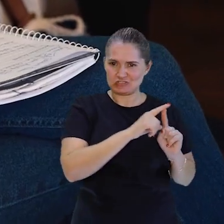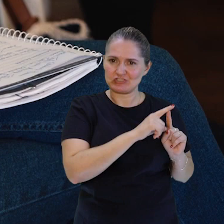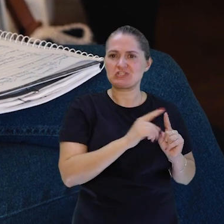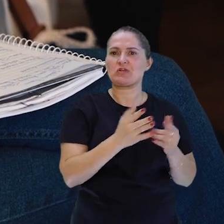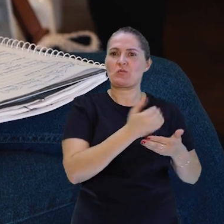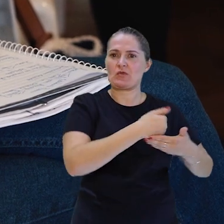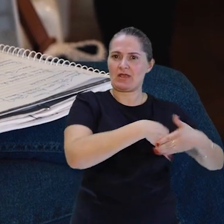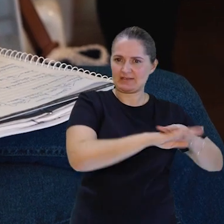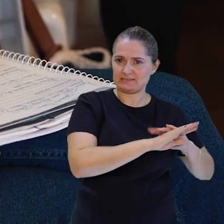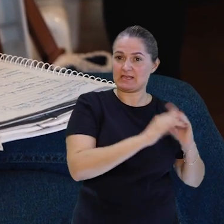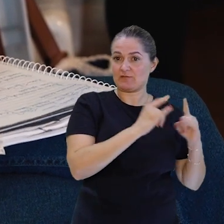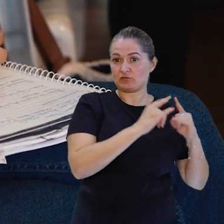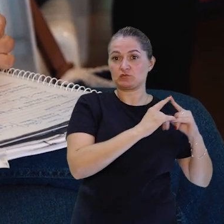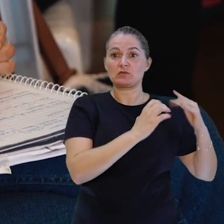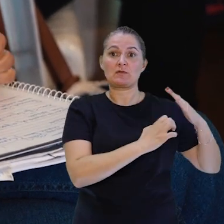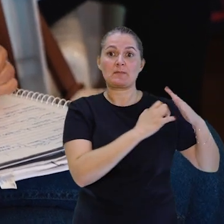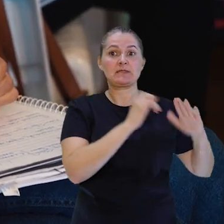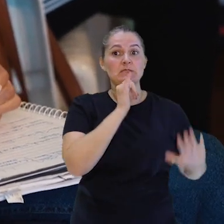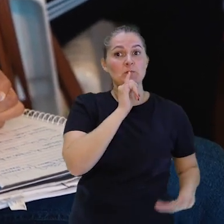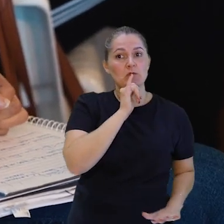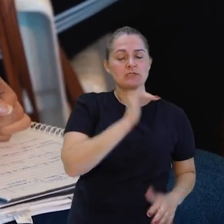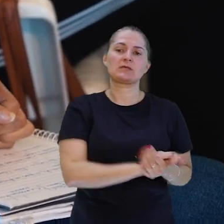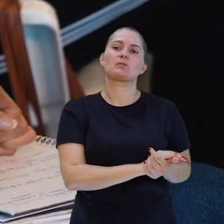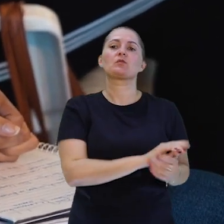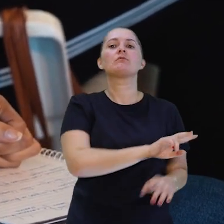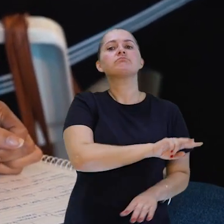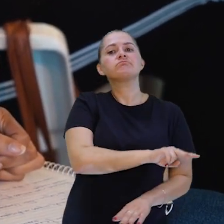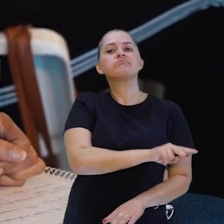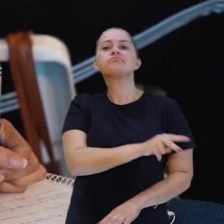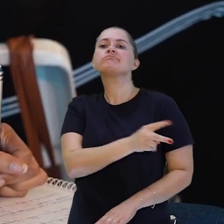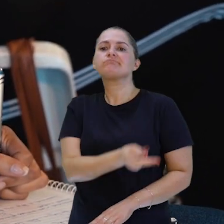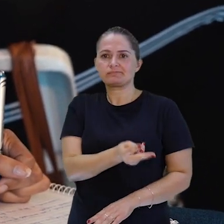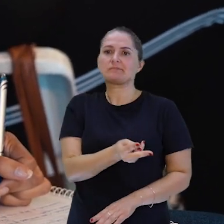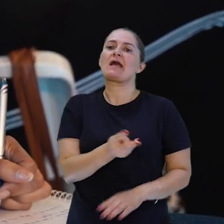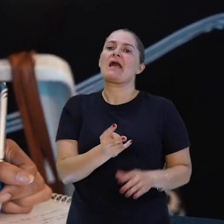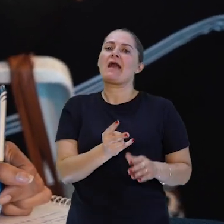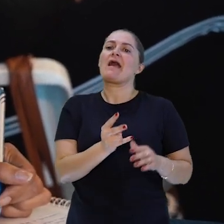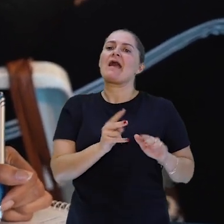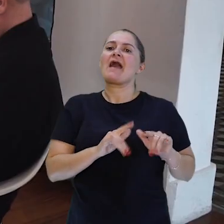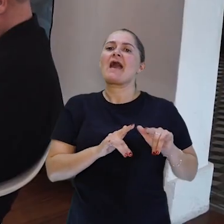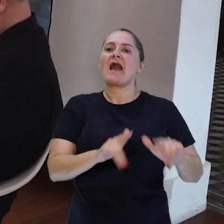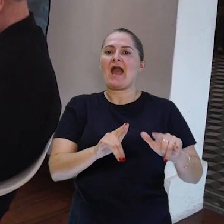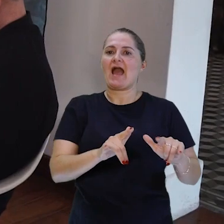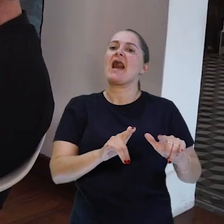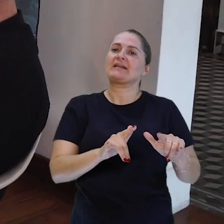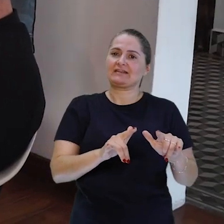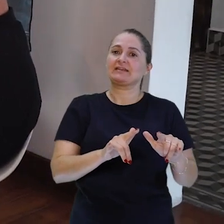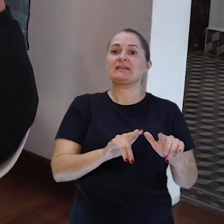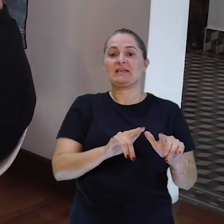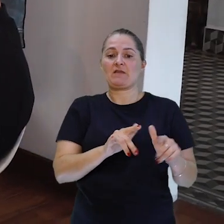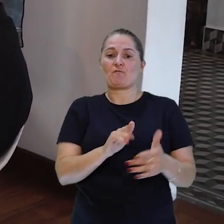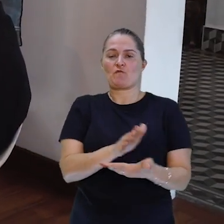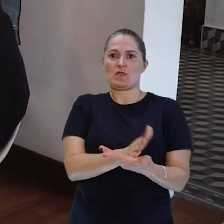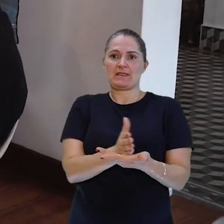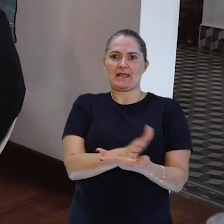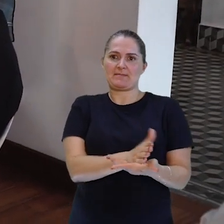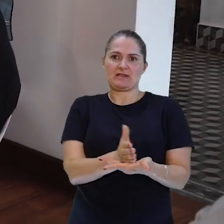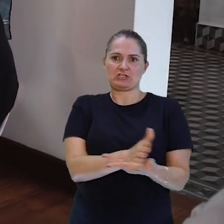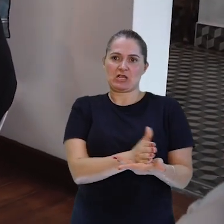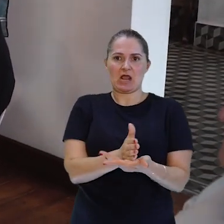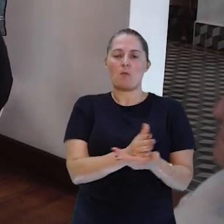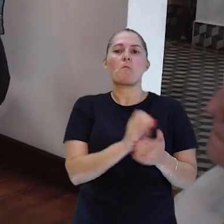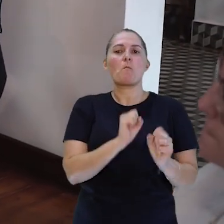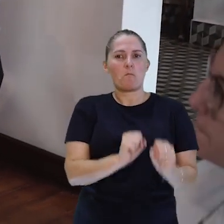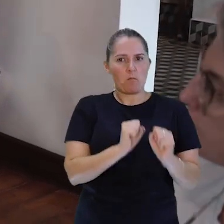pouquinho sobre esses acervos, até mesmo de instituições empresariais. Depois vai passar então para esse arquivo corrente, passa